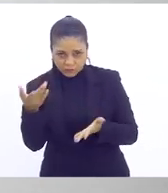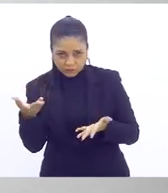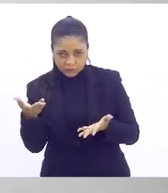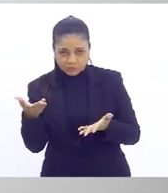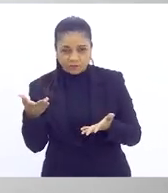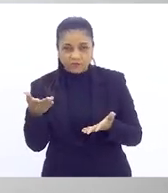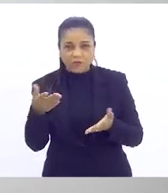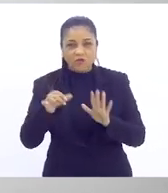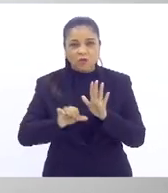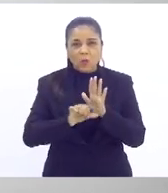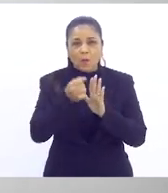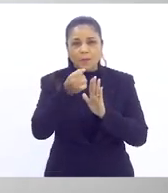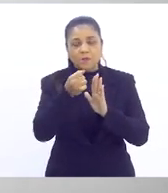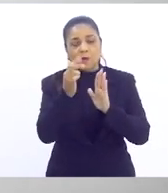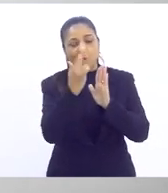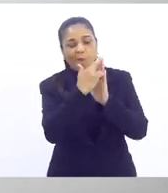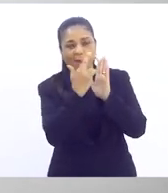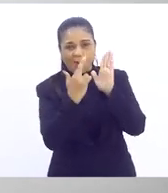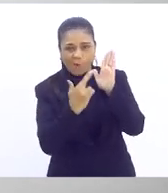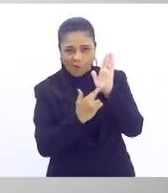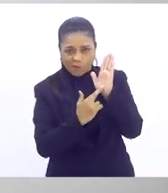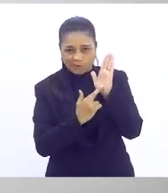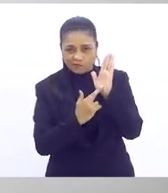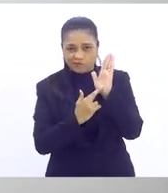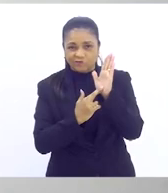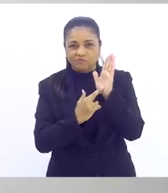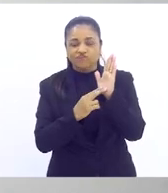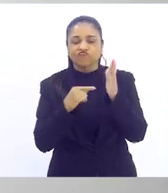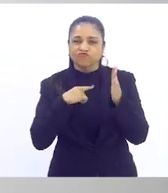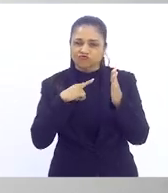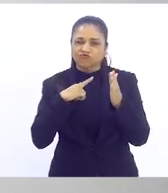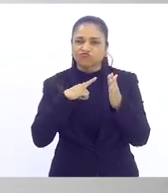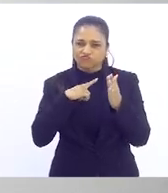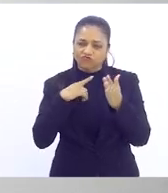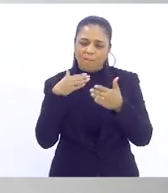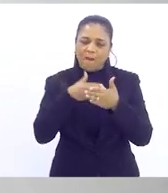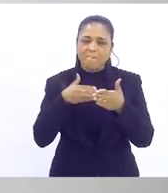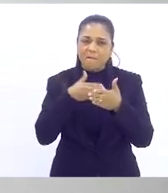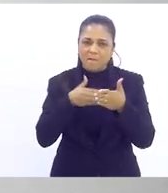É porque no primeiro regime tinha essa esse bloqueio